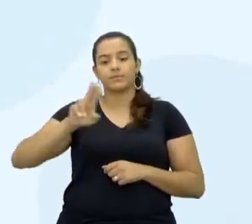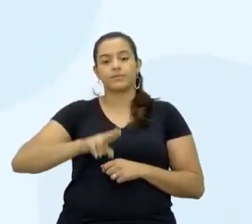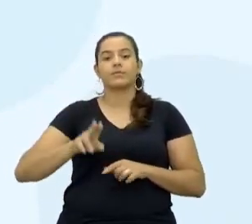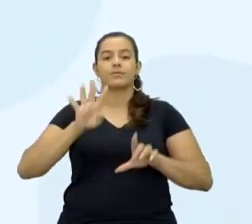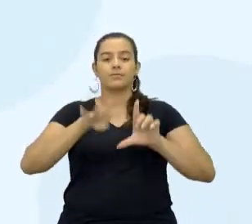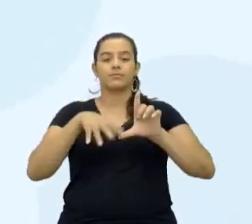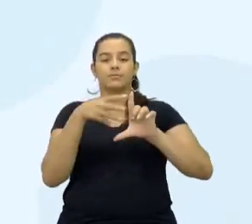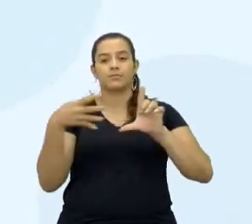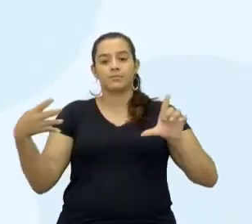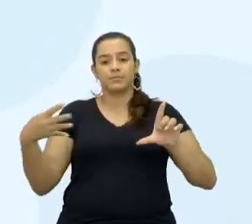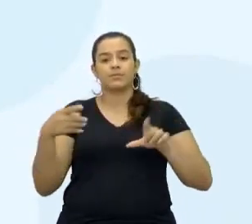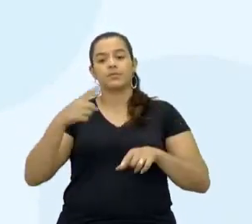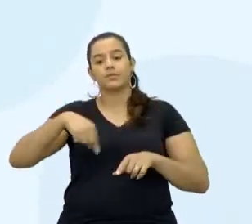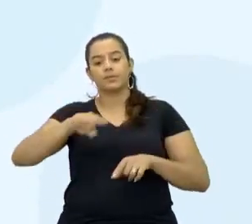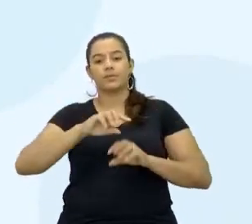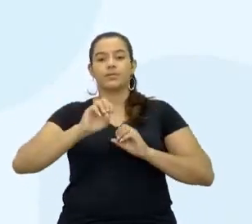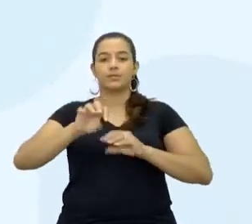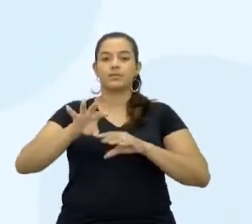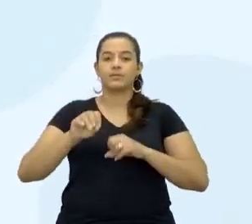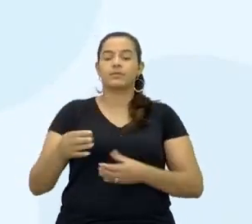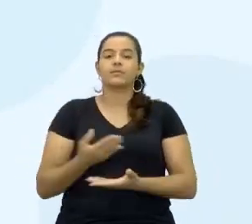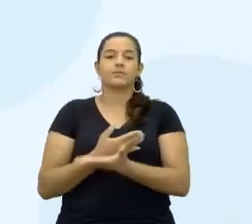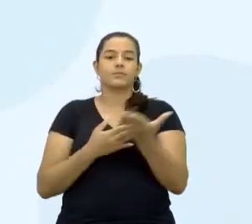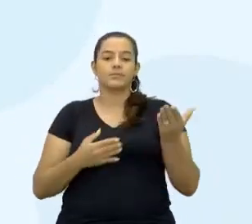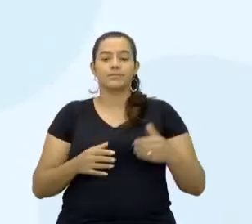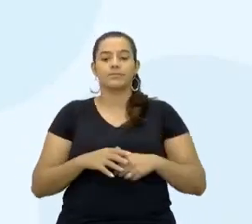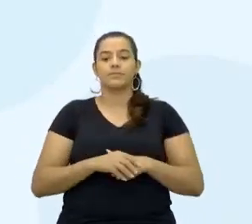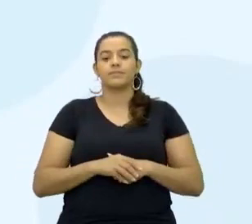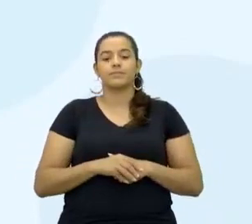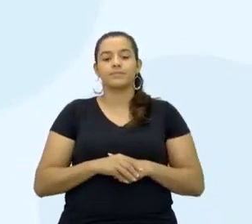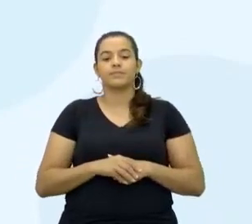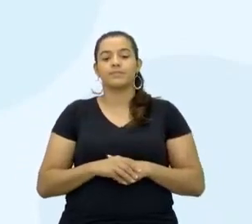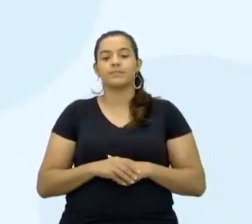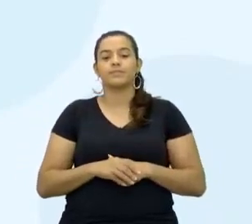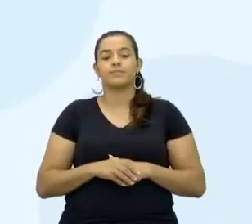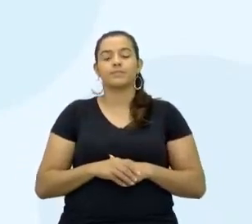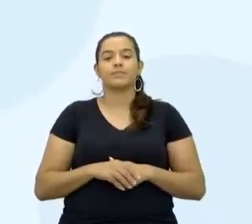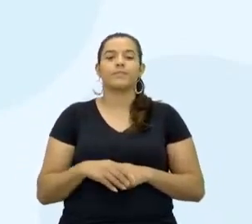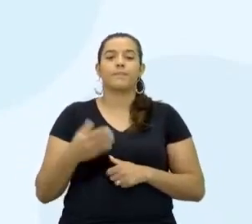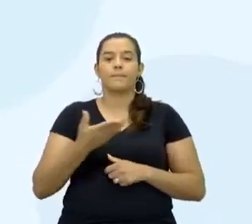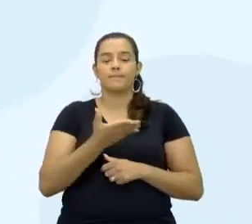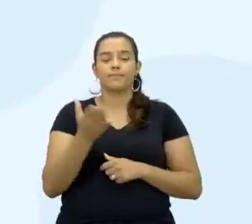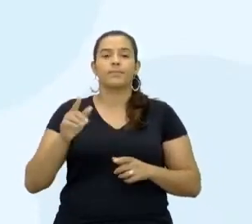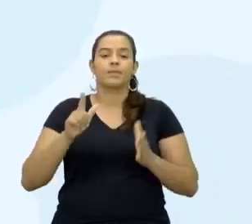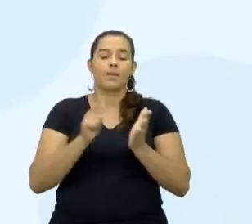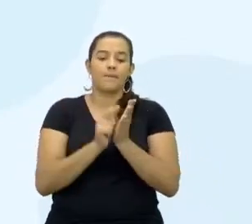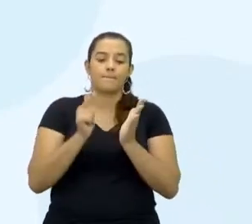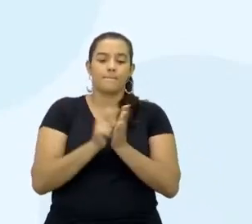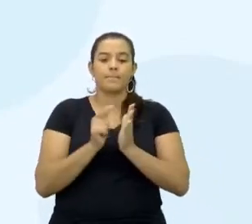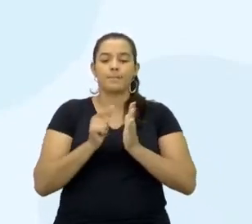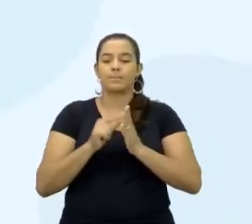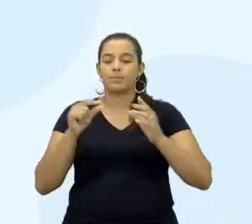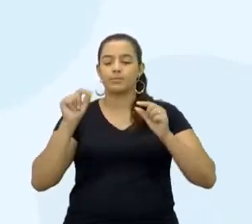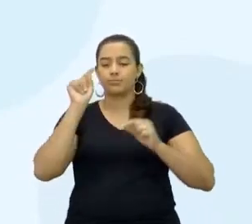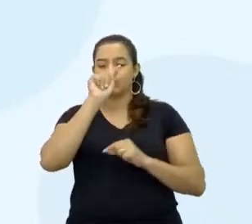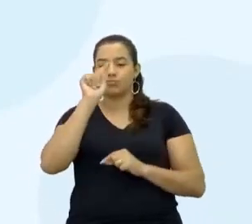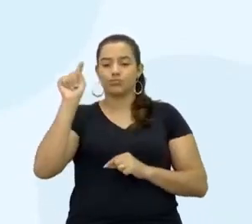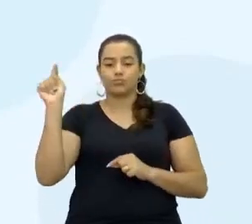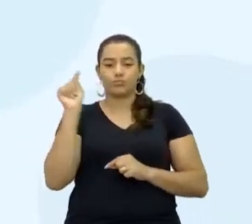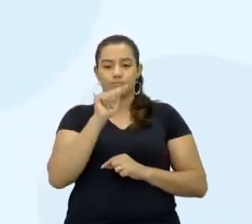é provavelmente que eu ensino vocês depois usar o GeoGebra. Mas vocês podem utilizar uma folha milimetrada para ir